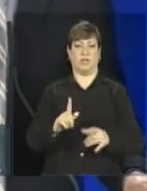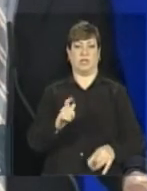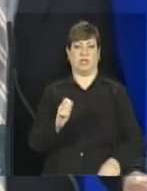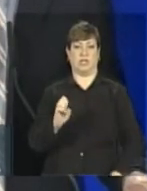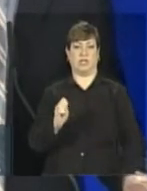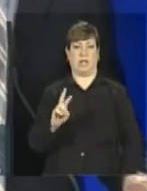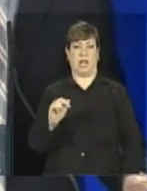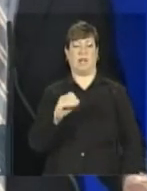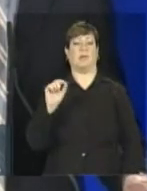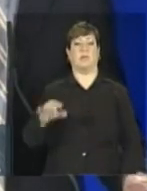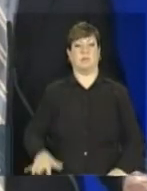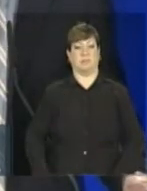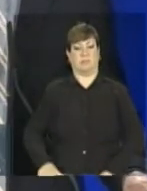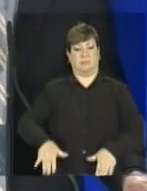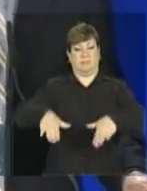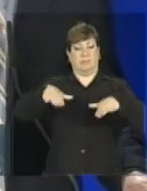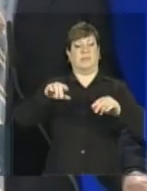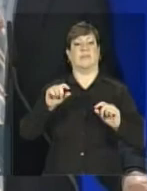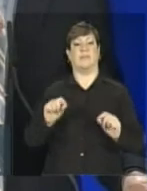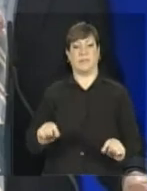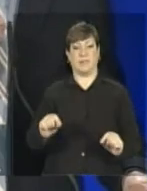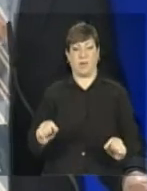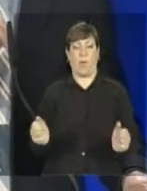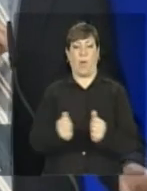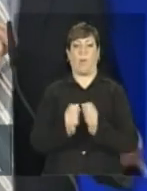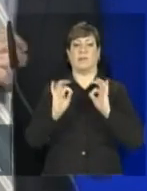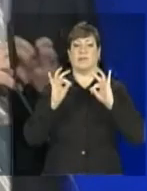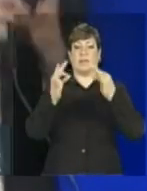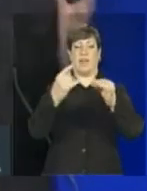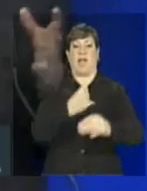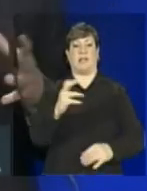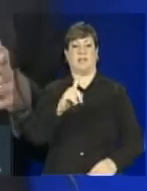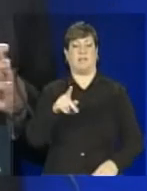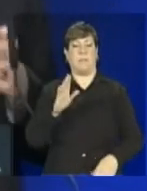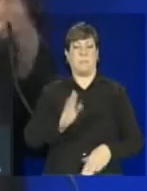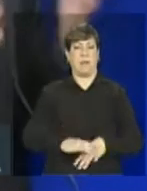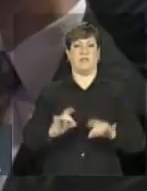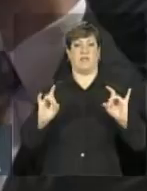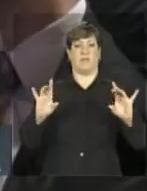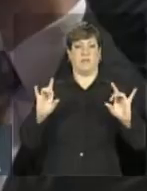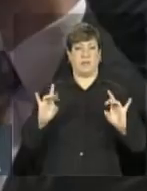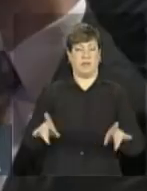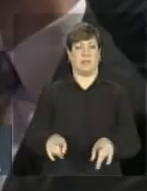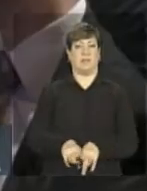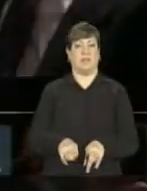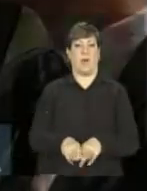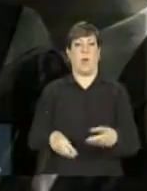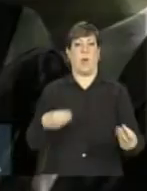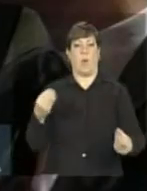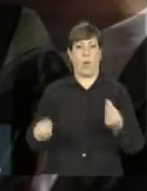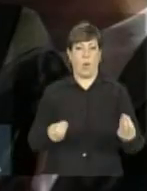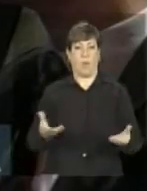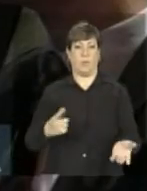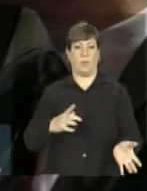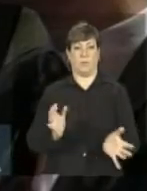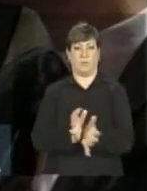que cresceu com tecnologias cada vez mais sofisticadas, como